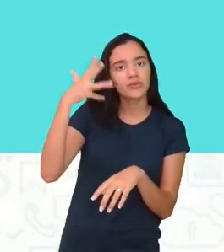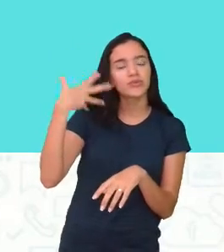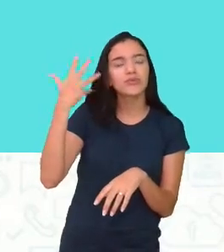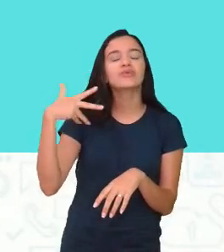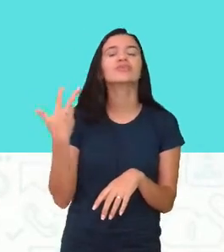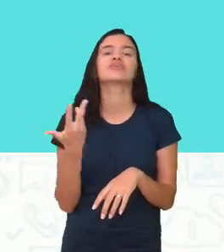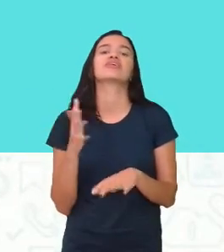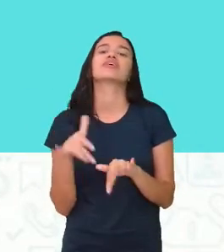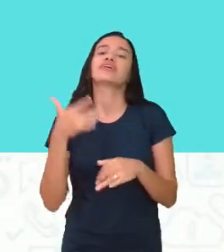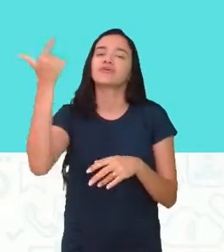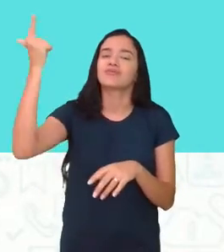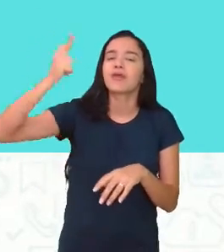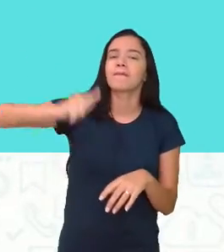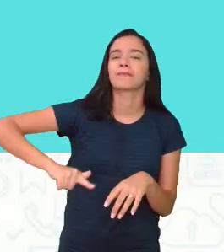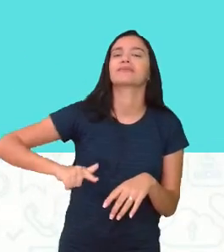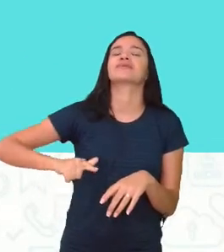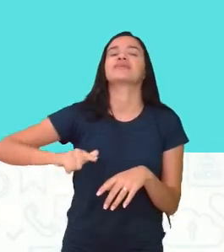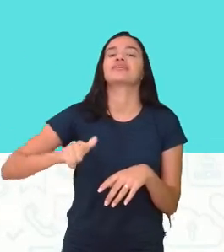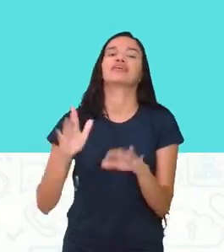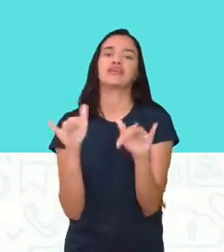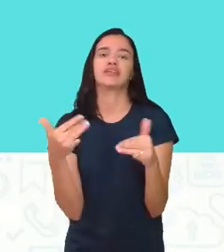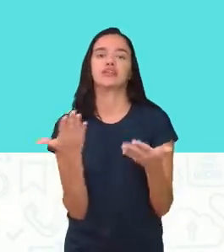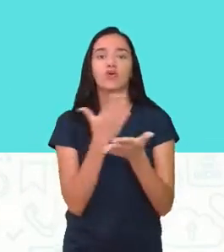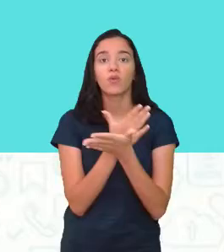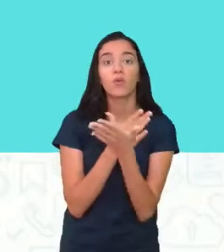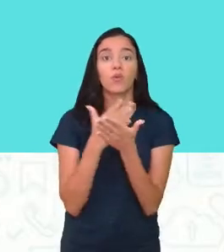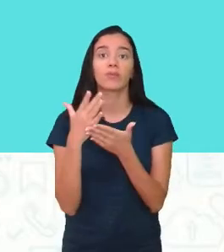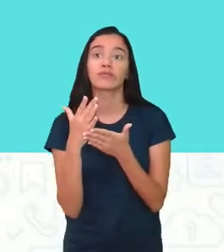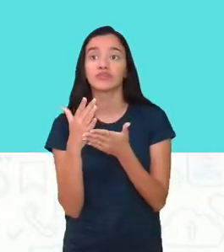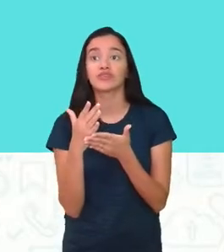e poder repetir. Então, começou